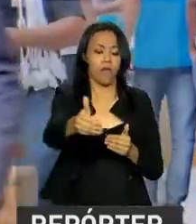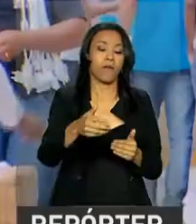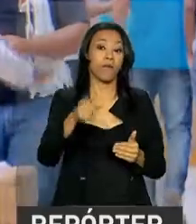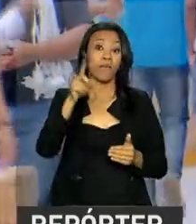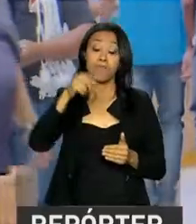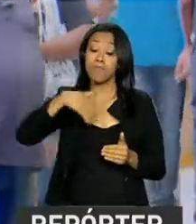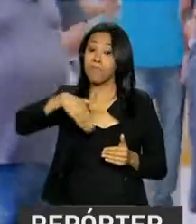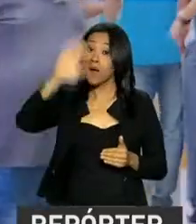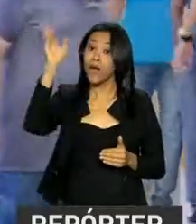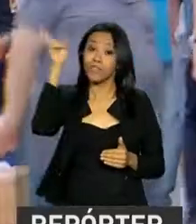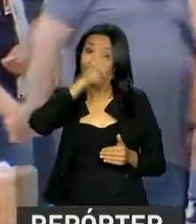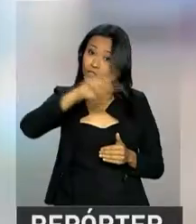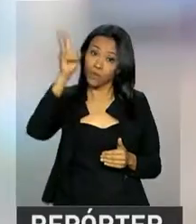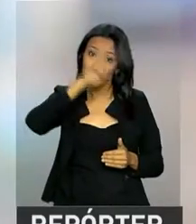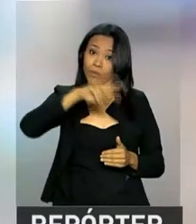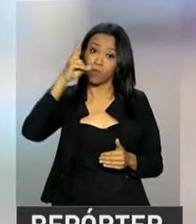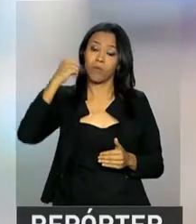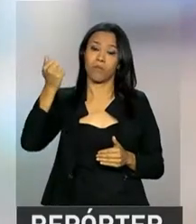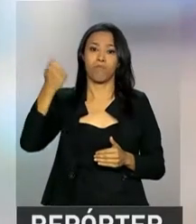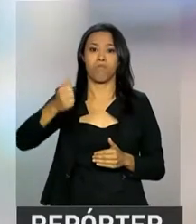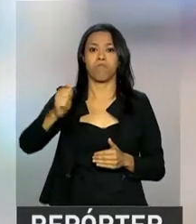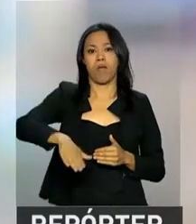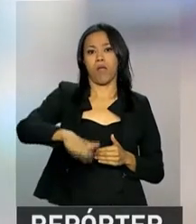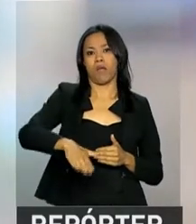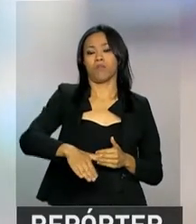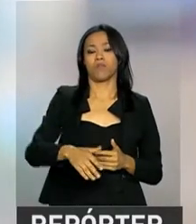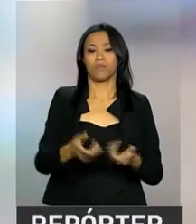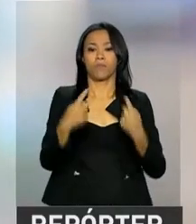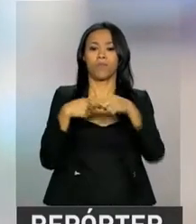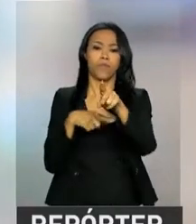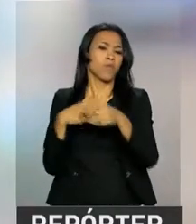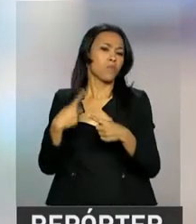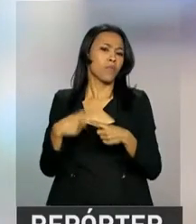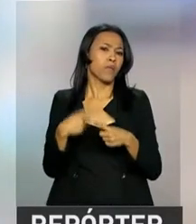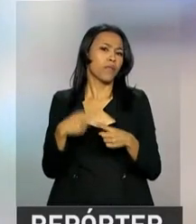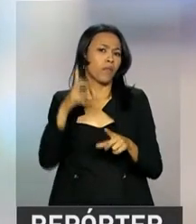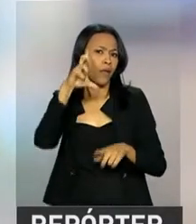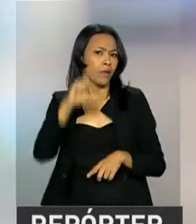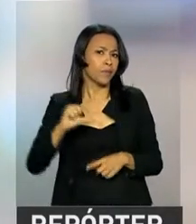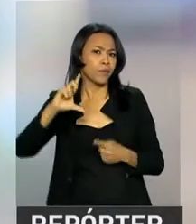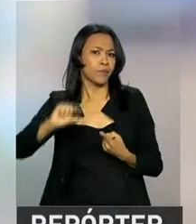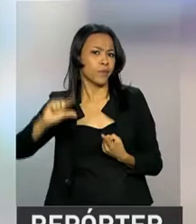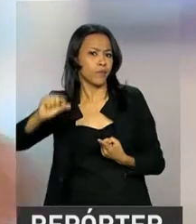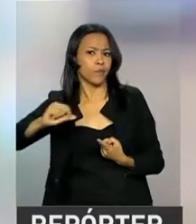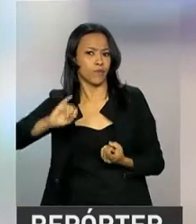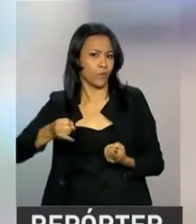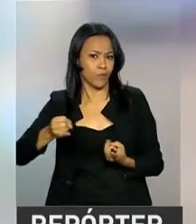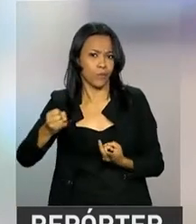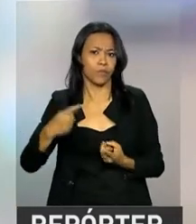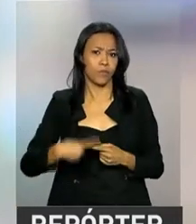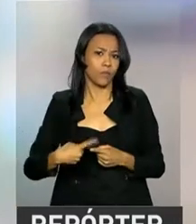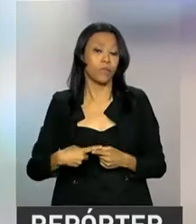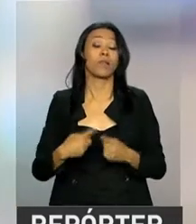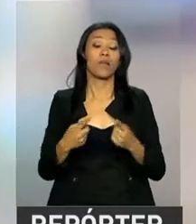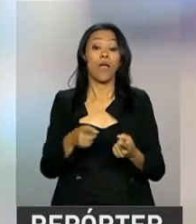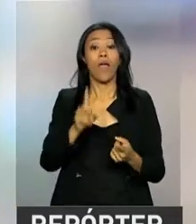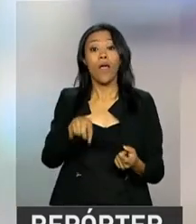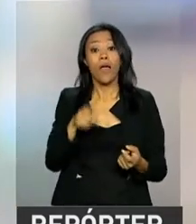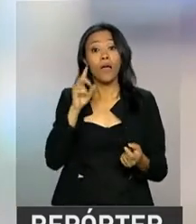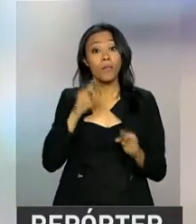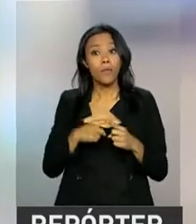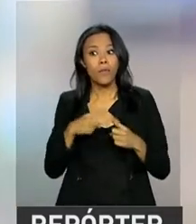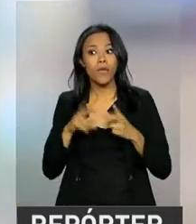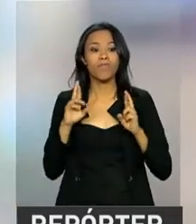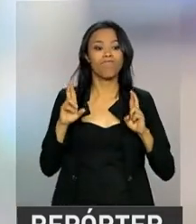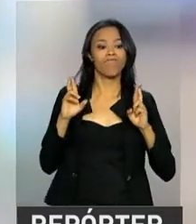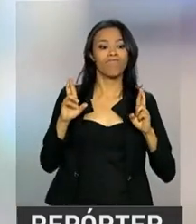mais baixo da história. Por que você está também fazendo essa redução de taxa de juros? Porque você está com expectativas